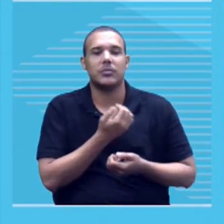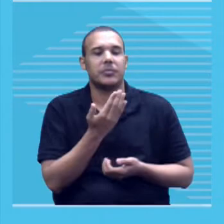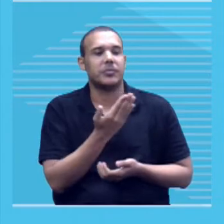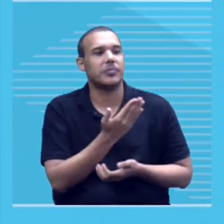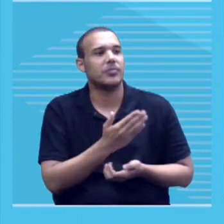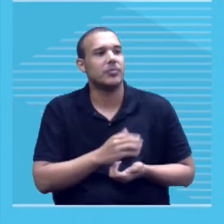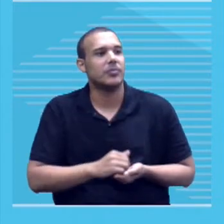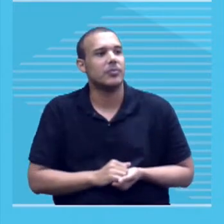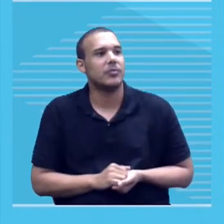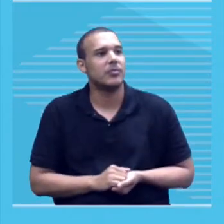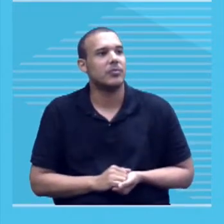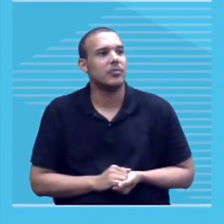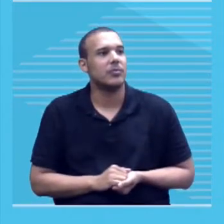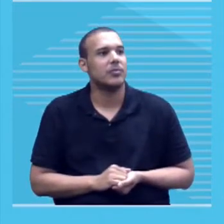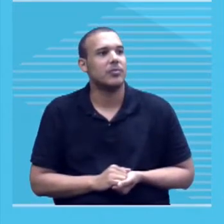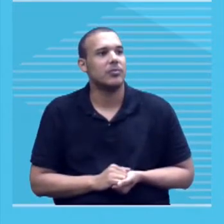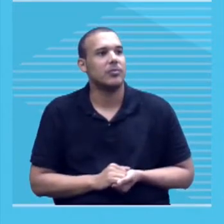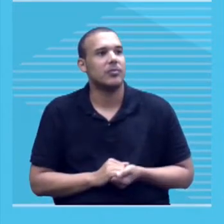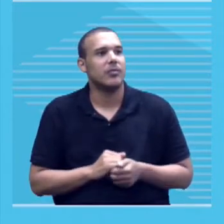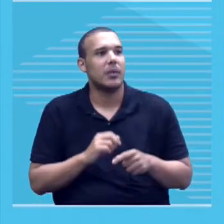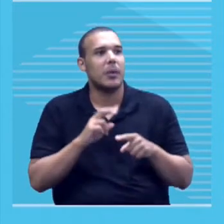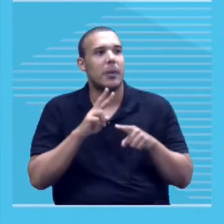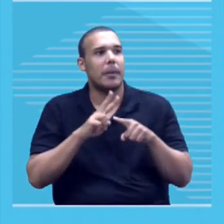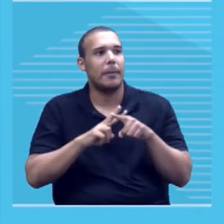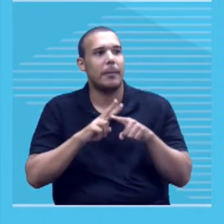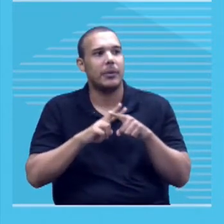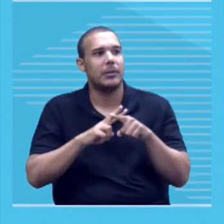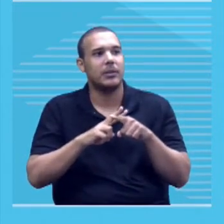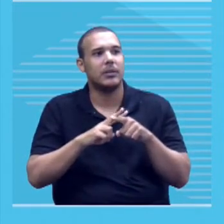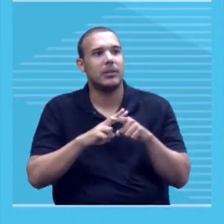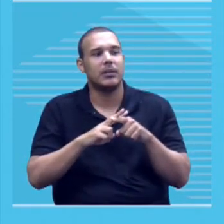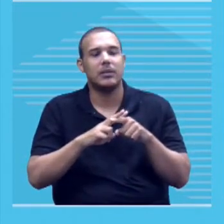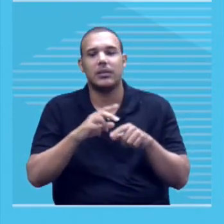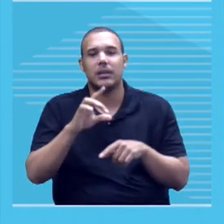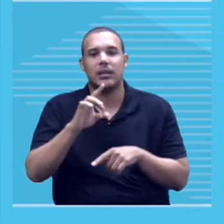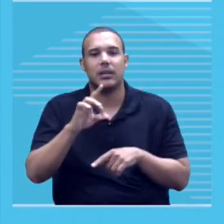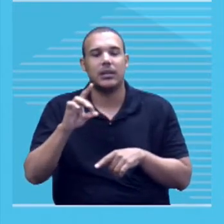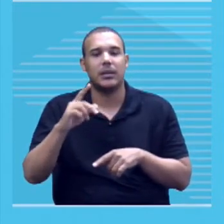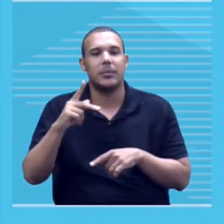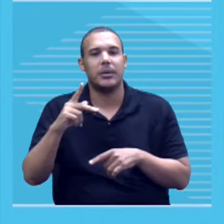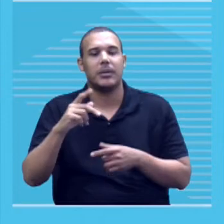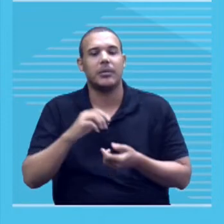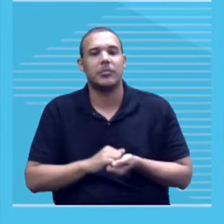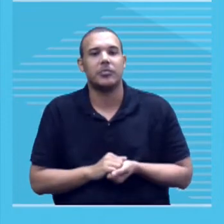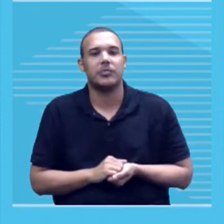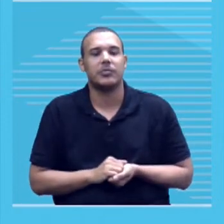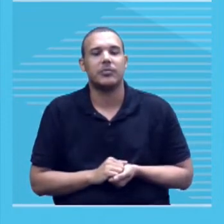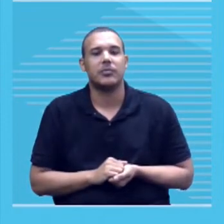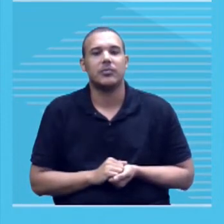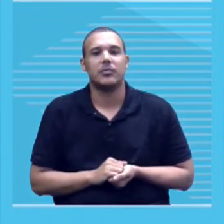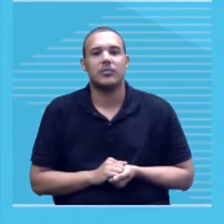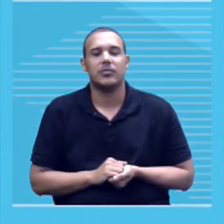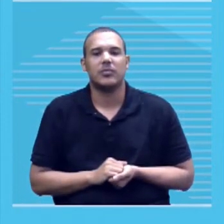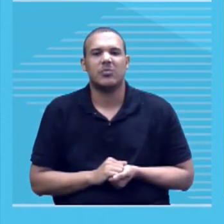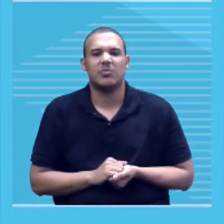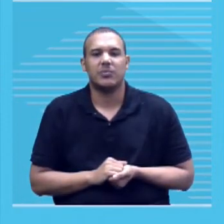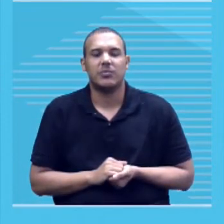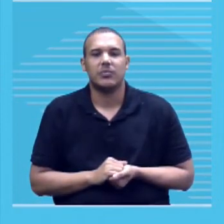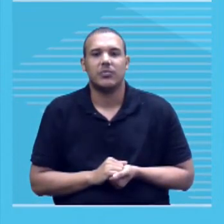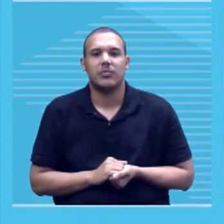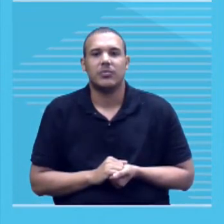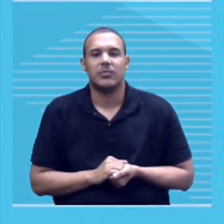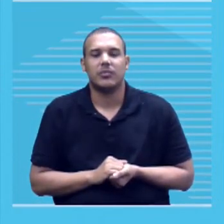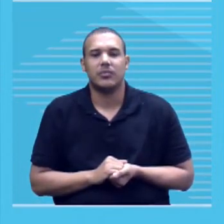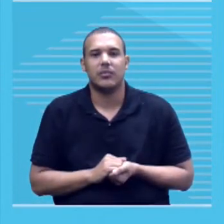volts. Aqui é a potência e aqui é a DDP do sistema. Considerando que o chuveiro foi